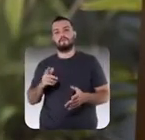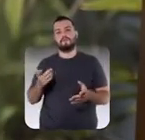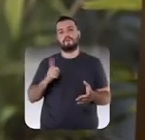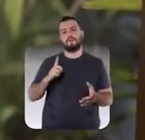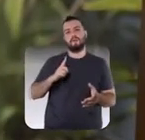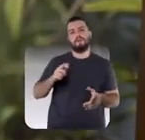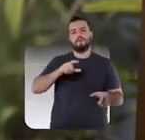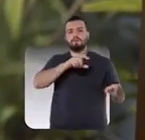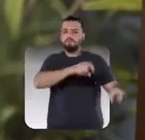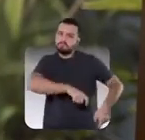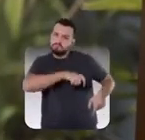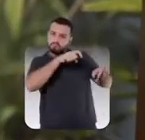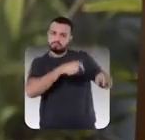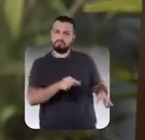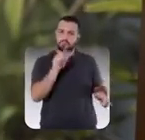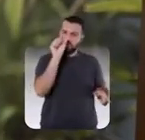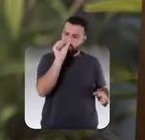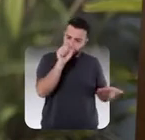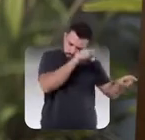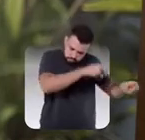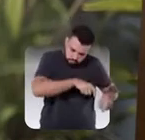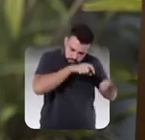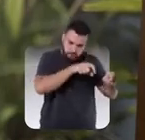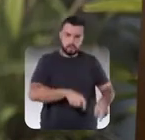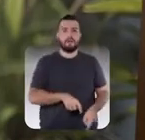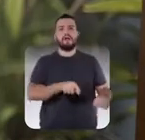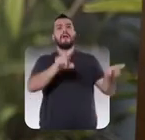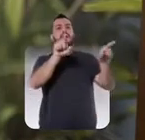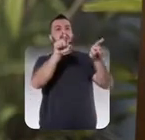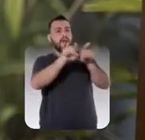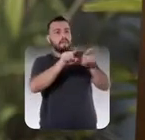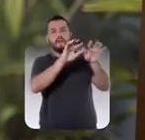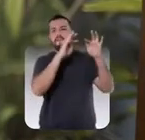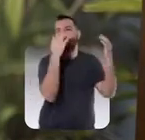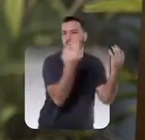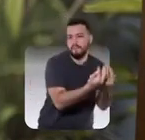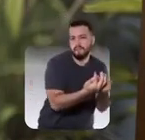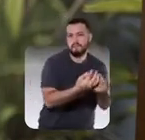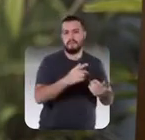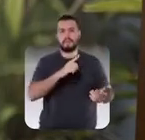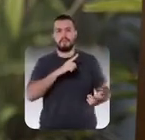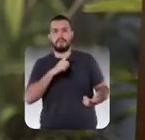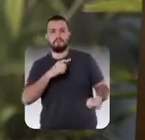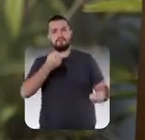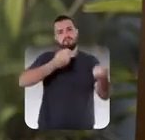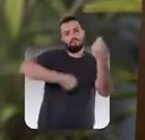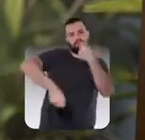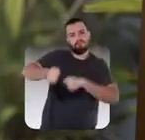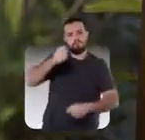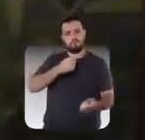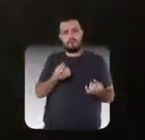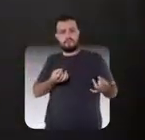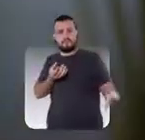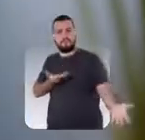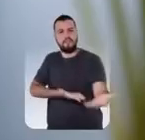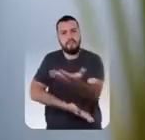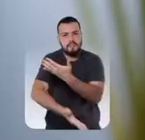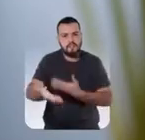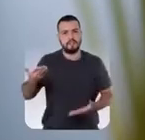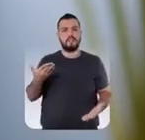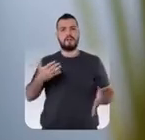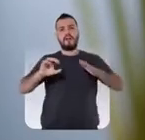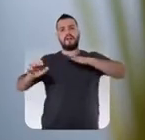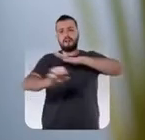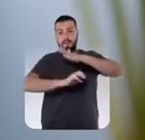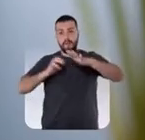grande produtor, ao pequeno produtor, à agricultura familiar, ao agronegócio, ao comerciante, ao empresário. Essa